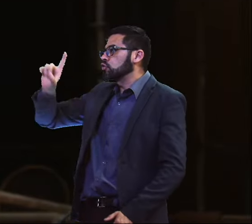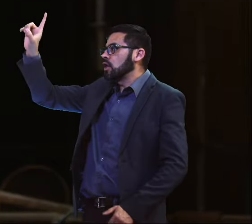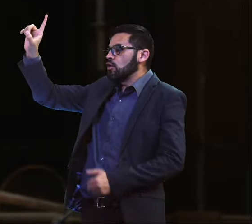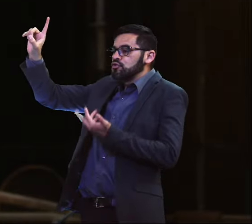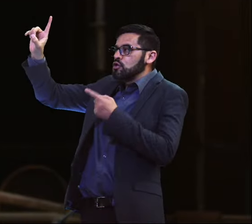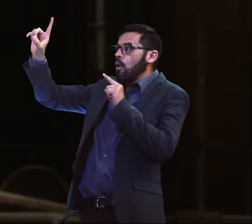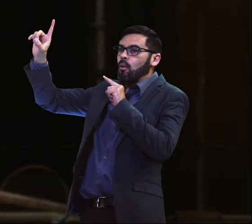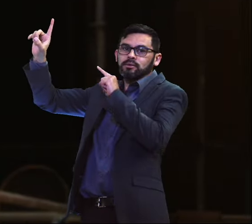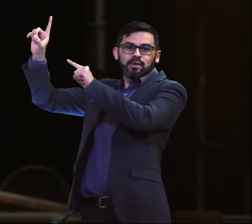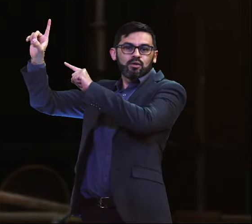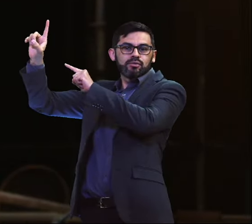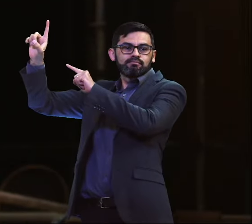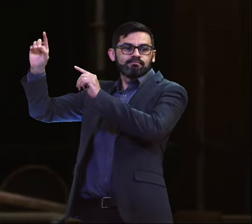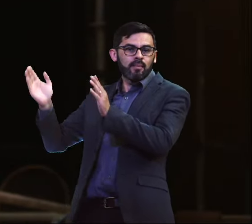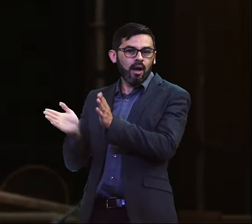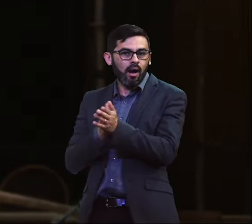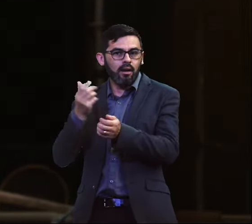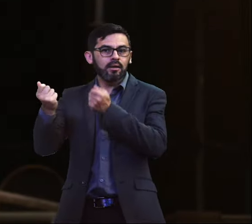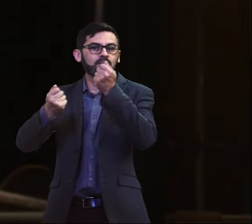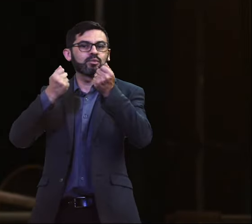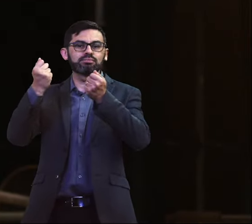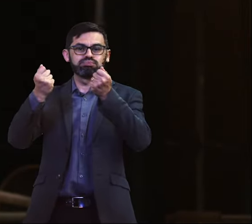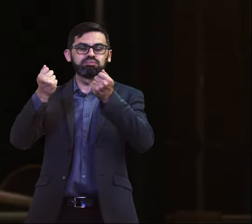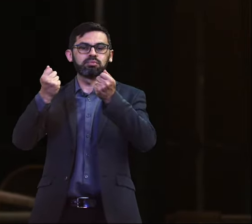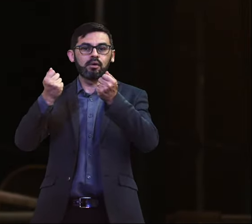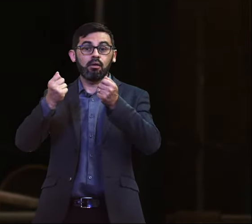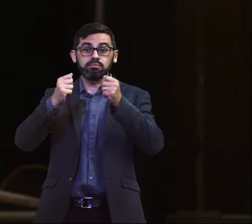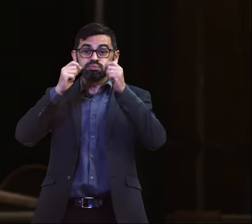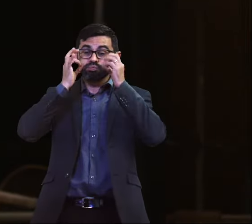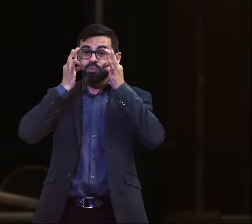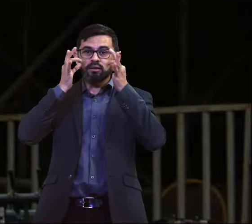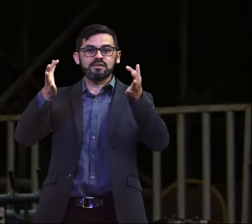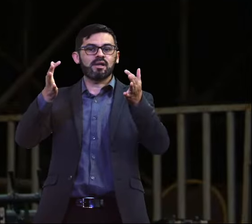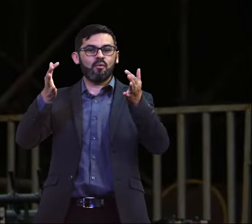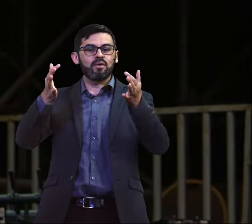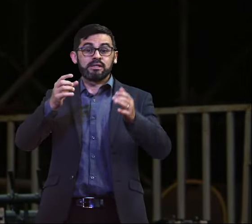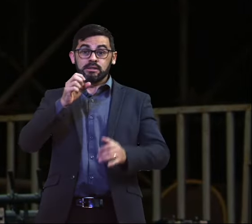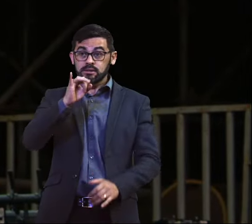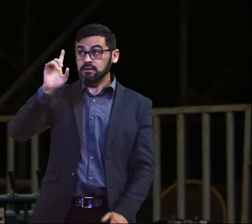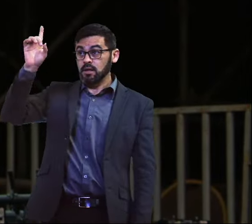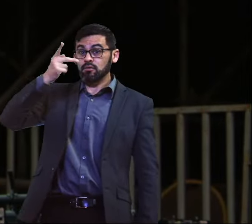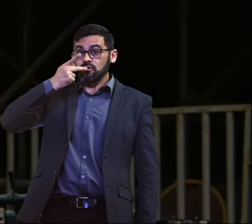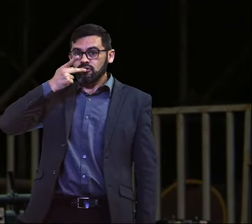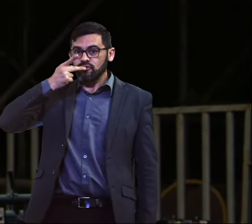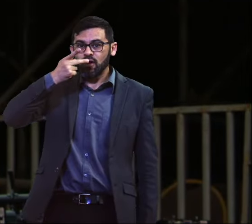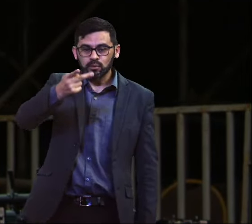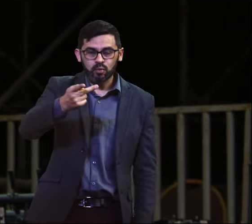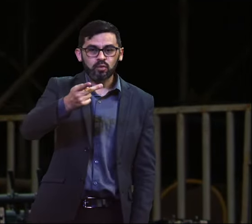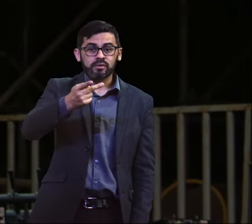Israel. Aleluia! Preste atenção. Se Deus disse algo,